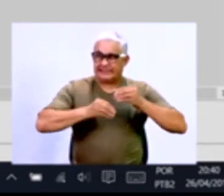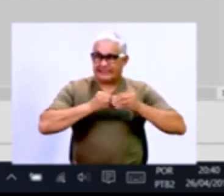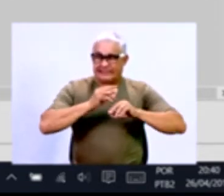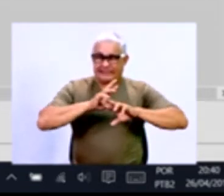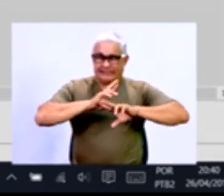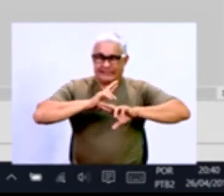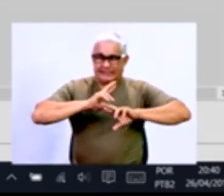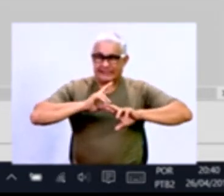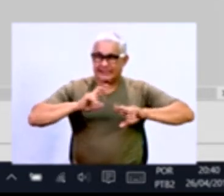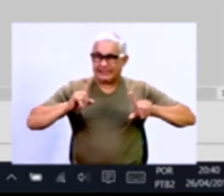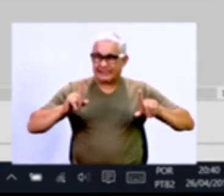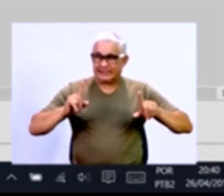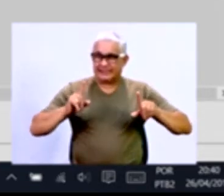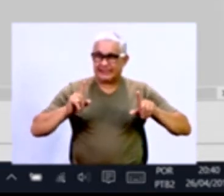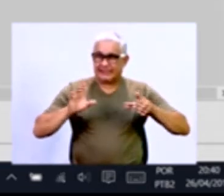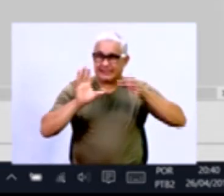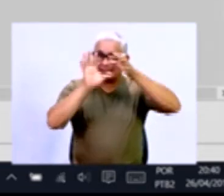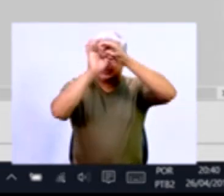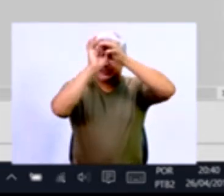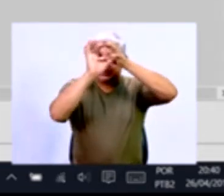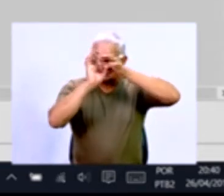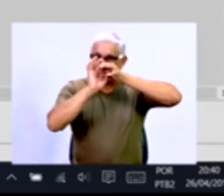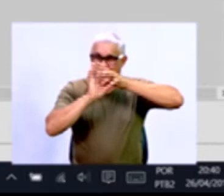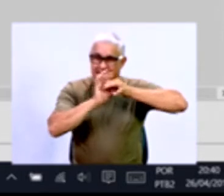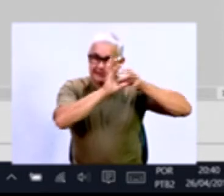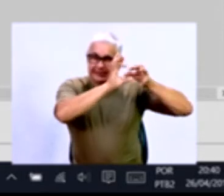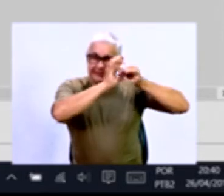Uma faixa está ligada à outra, tá?